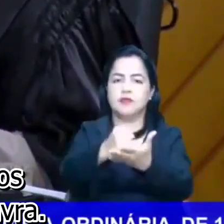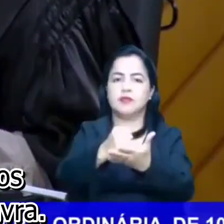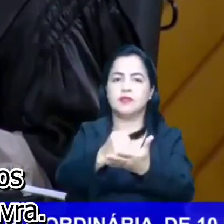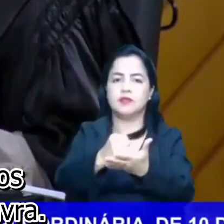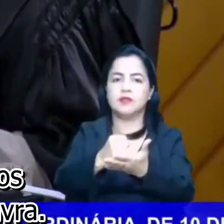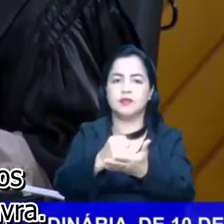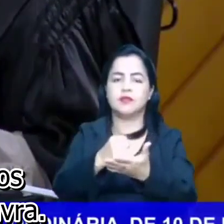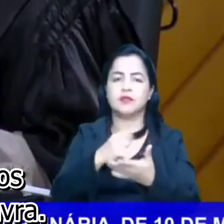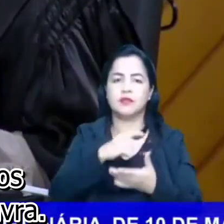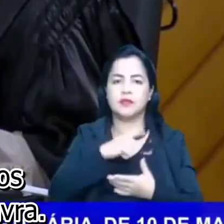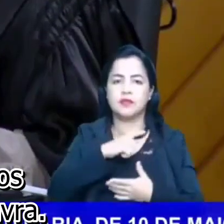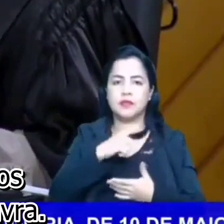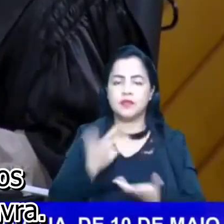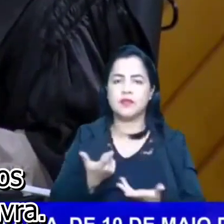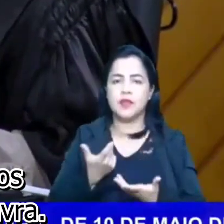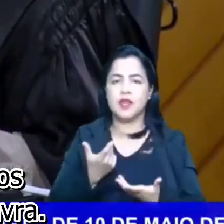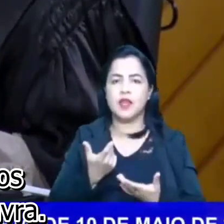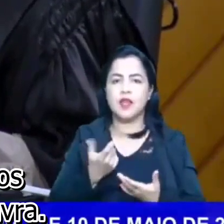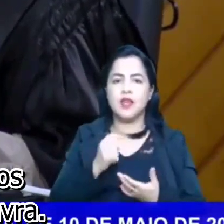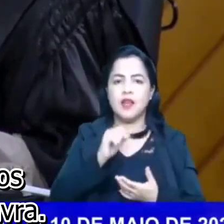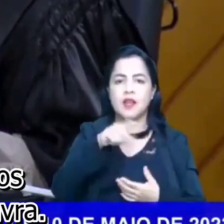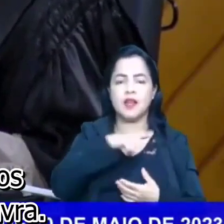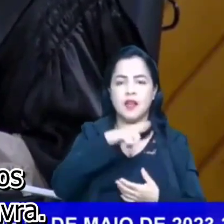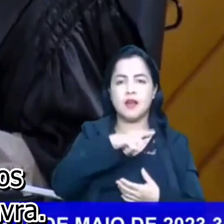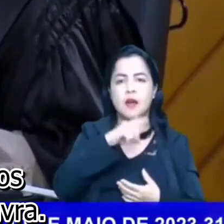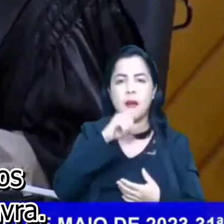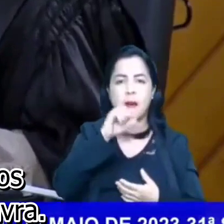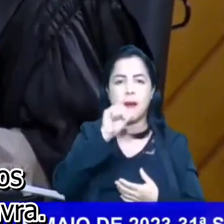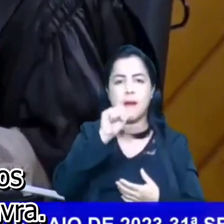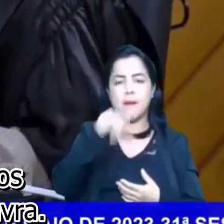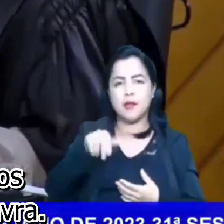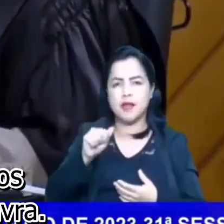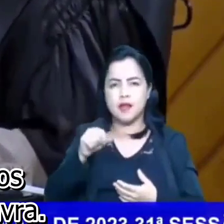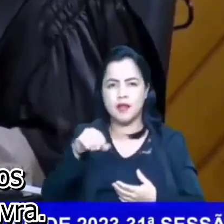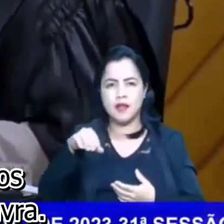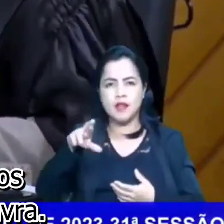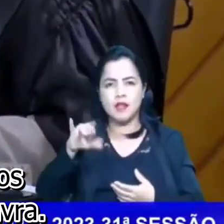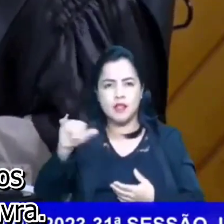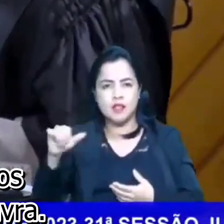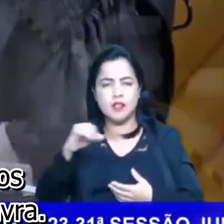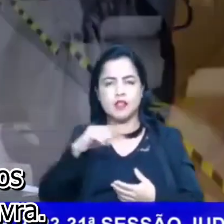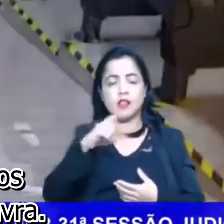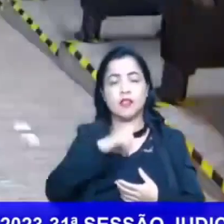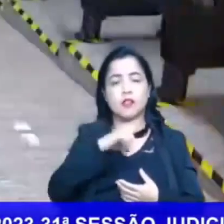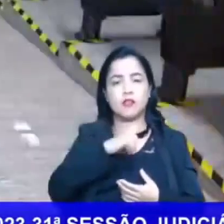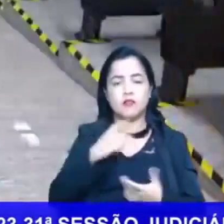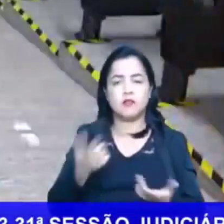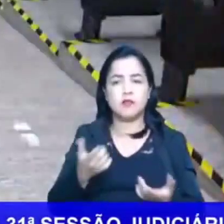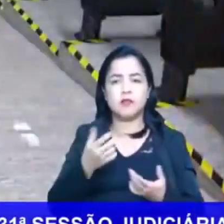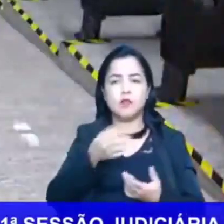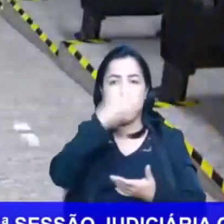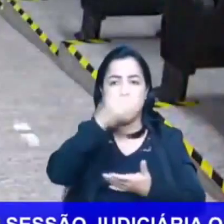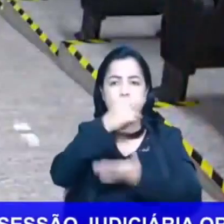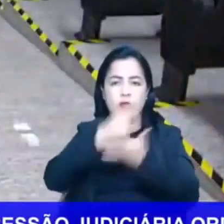Mari Célia Vaz Cruz e o Josinaldo Barros Bezerra. O ilustre relator está com a palavra.